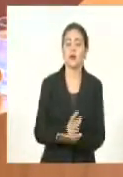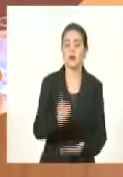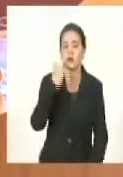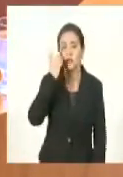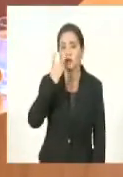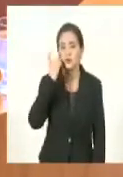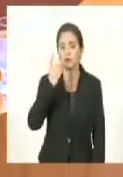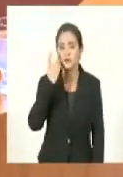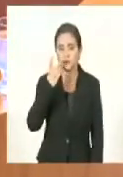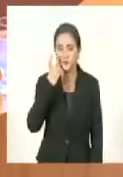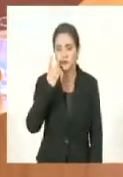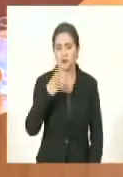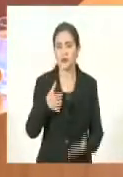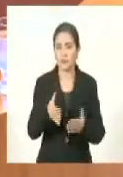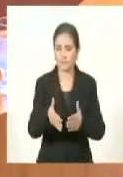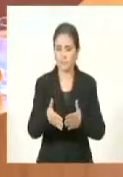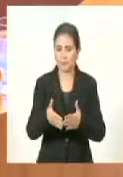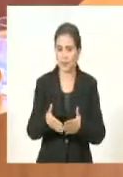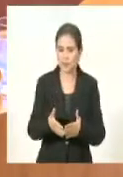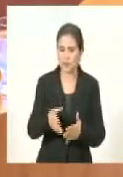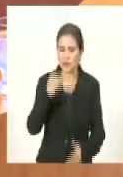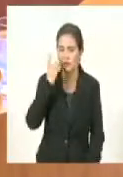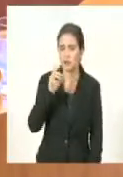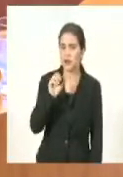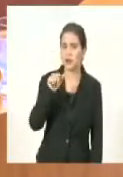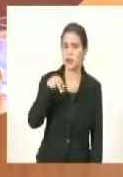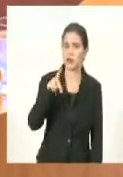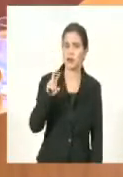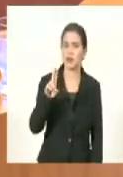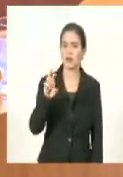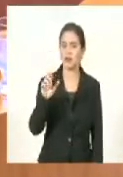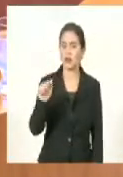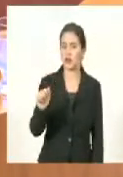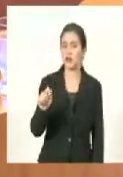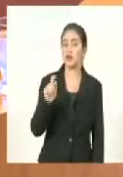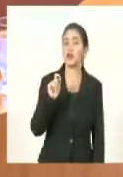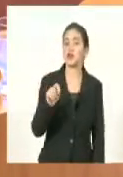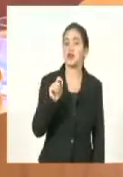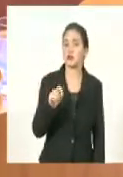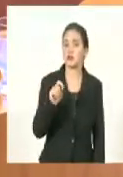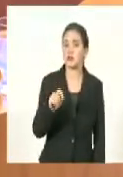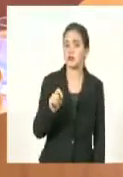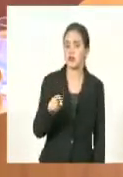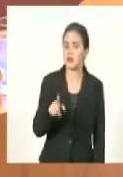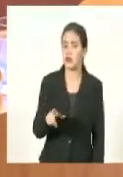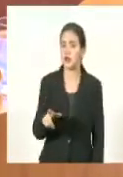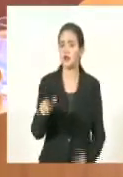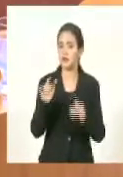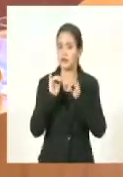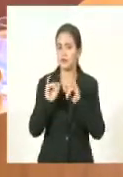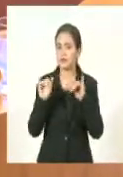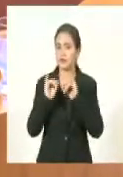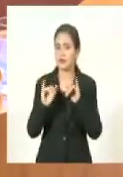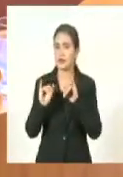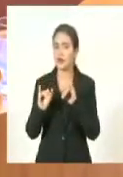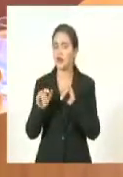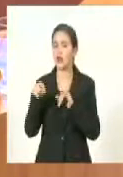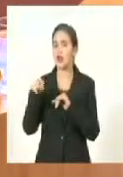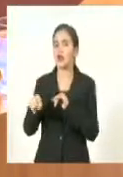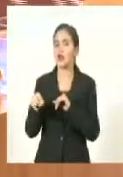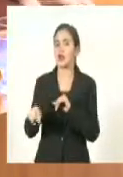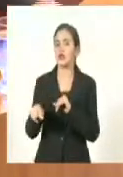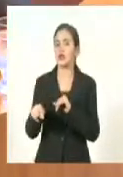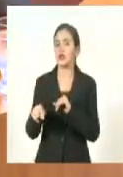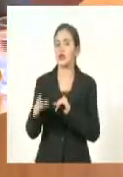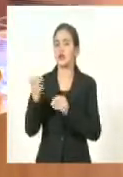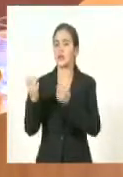solicitaram para a deputada Andréa que ela falasse aqui, declinasse os nomes